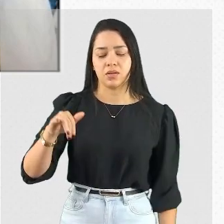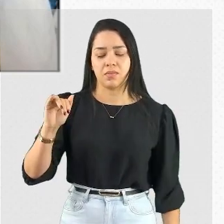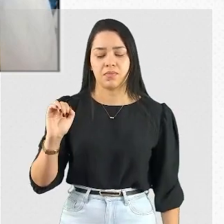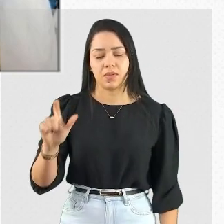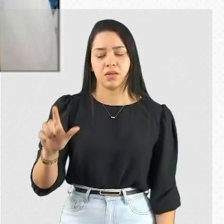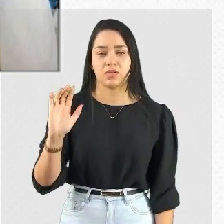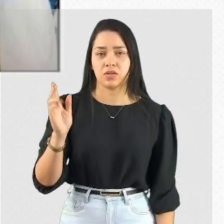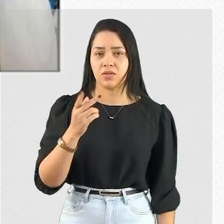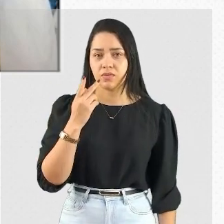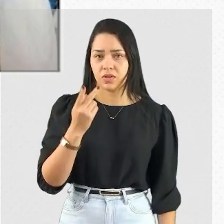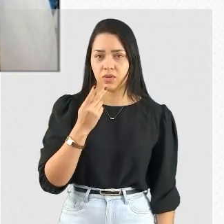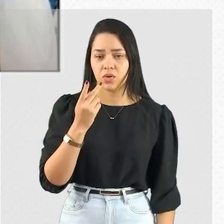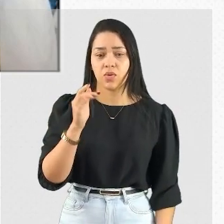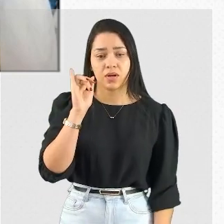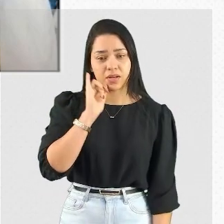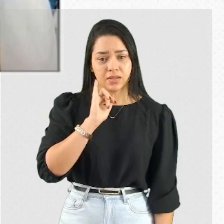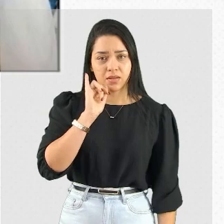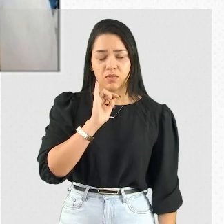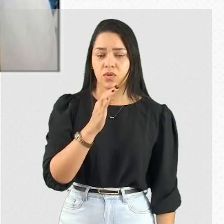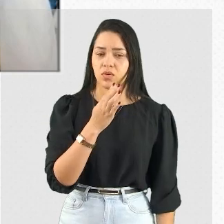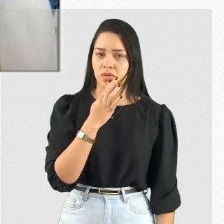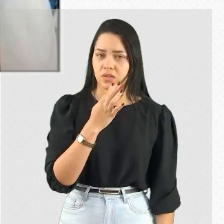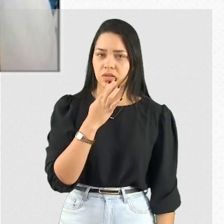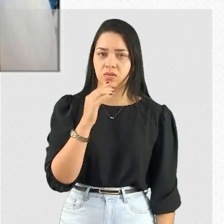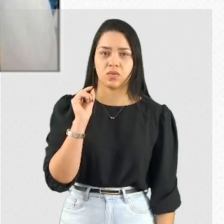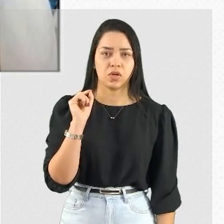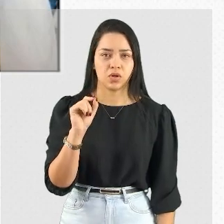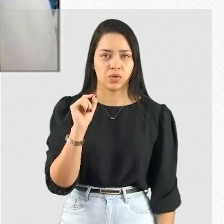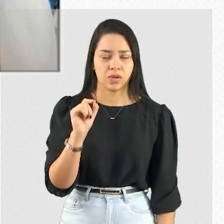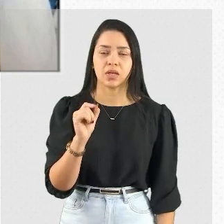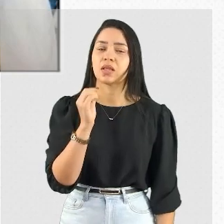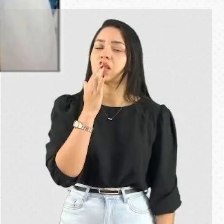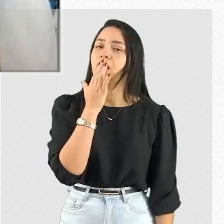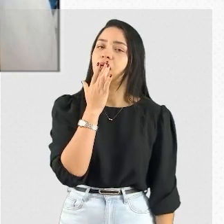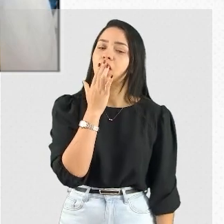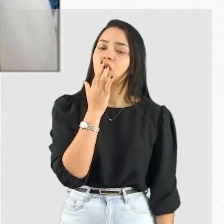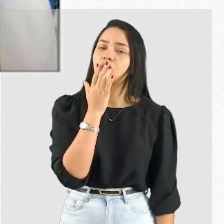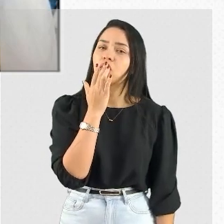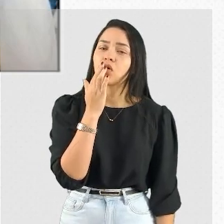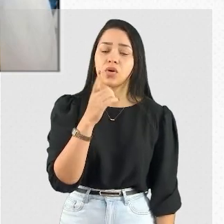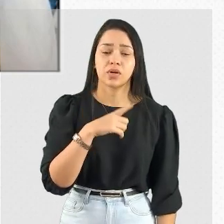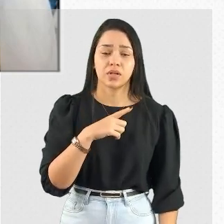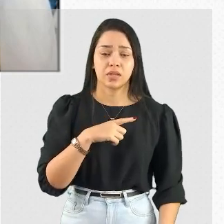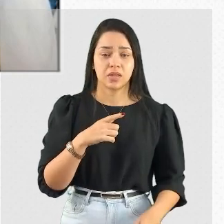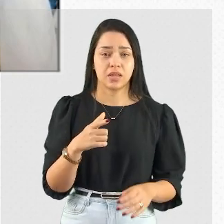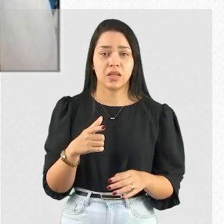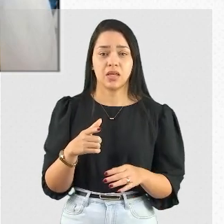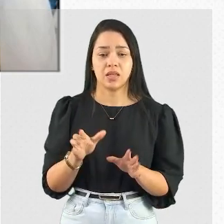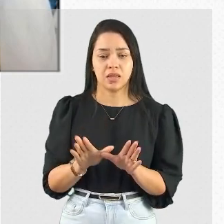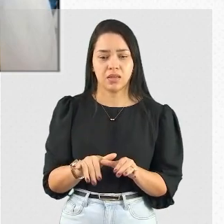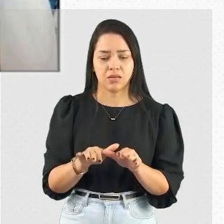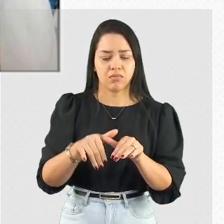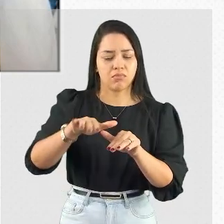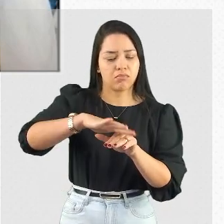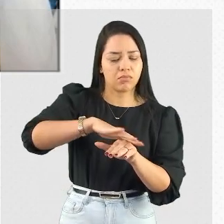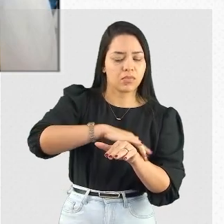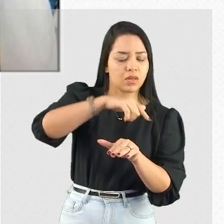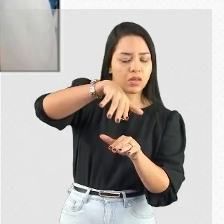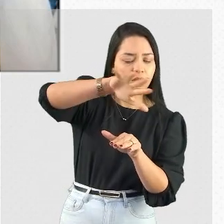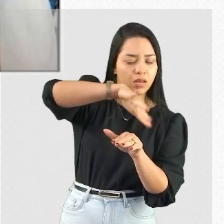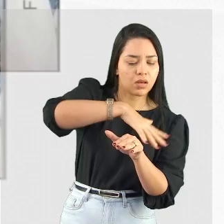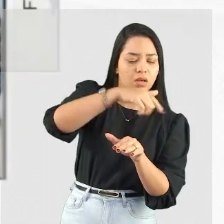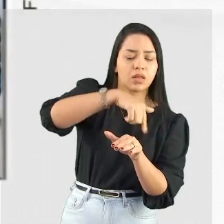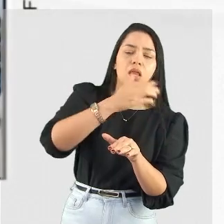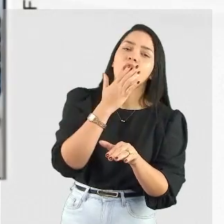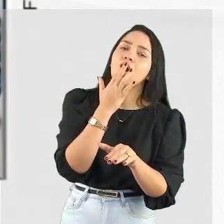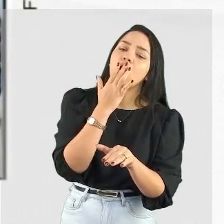anteriormente. Um exemplo bem conhecido é no caso aí da cor que a gente tem da plumagem dos periquitos, né? Então, como a gente pode ver aí na